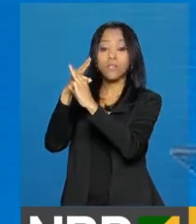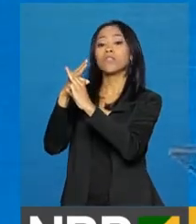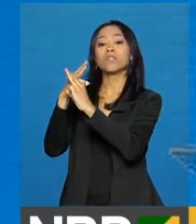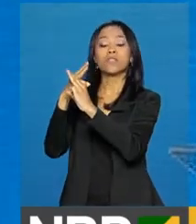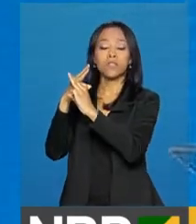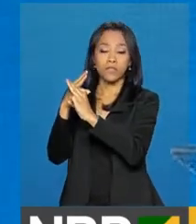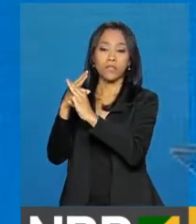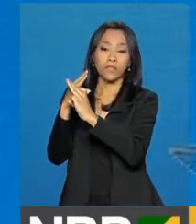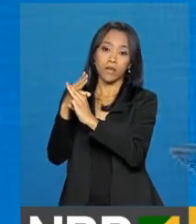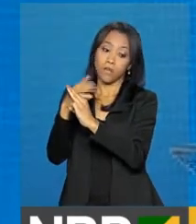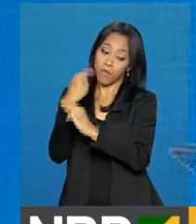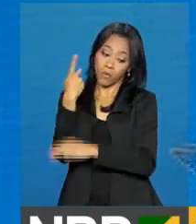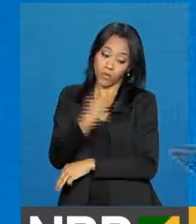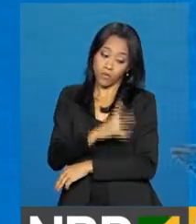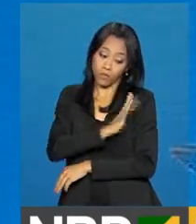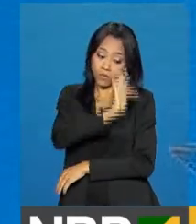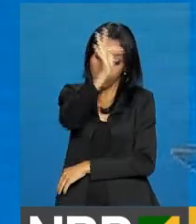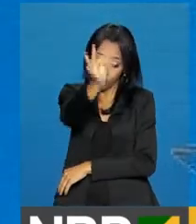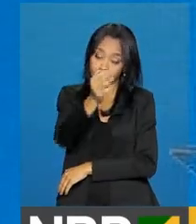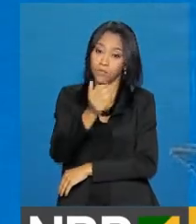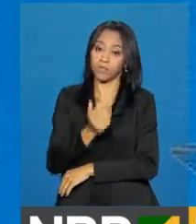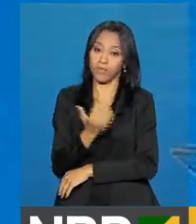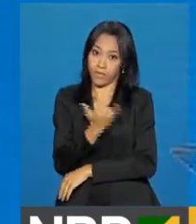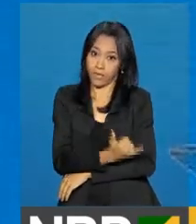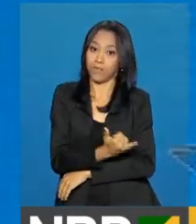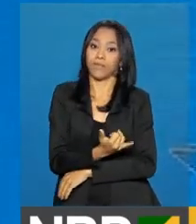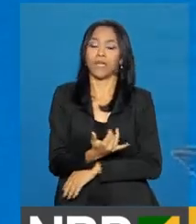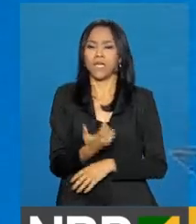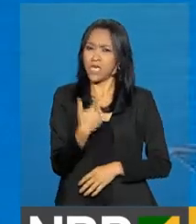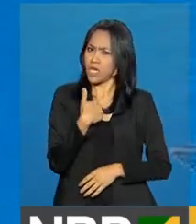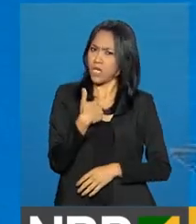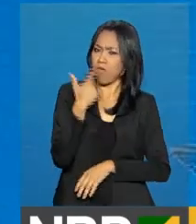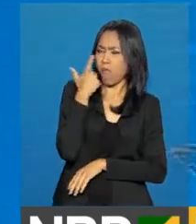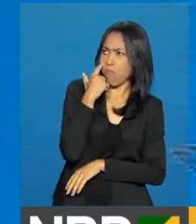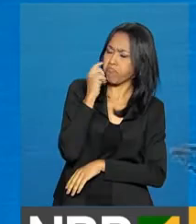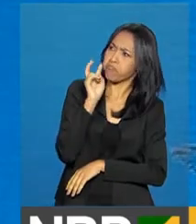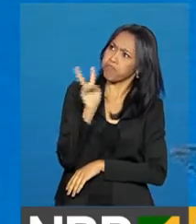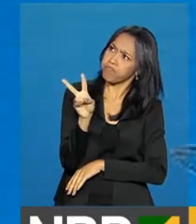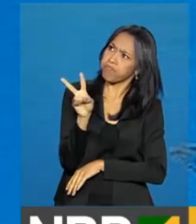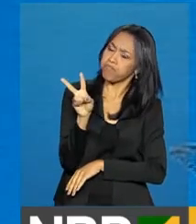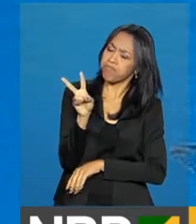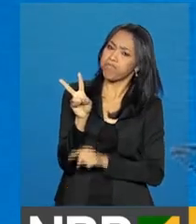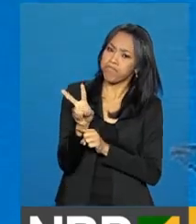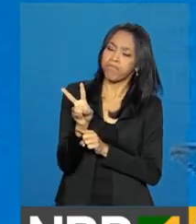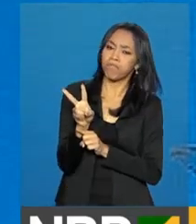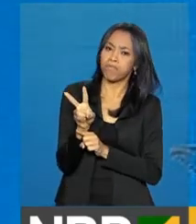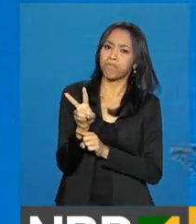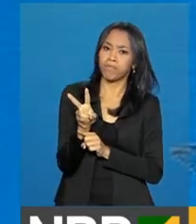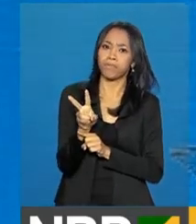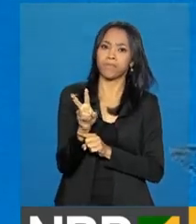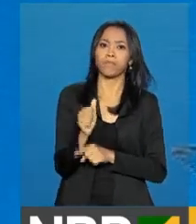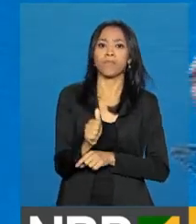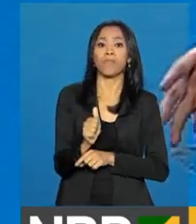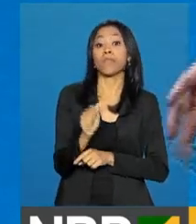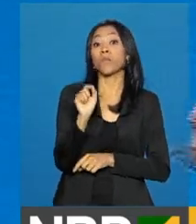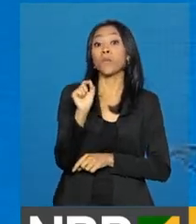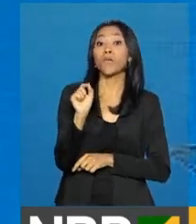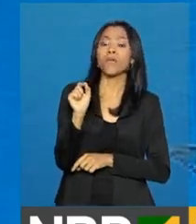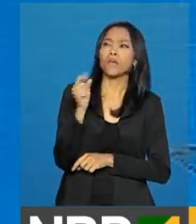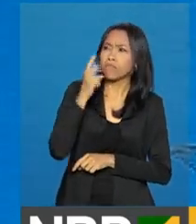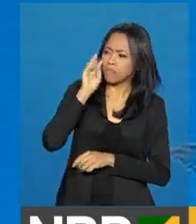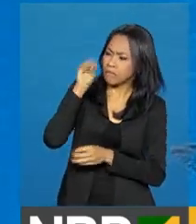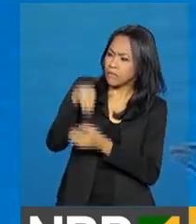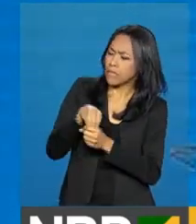para o seu futuro. E eu, desde então, observava, Gilberto Roch, aquela